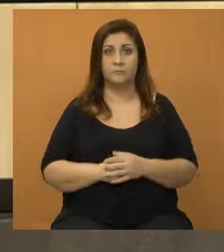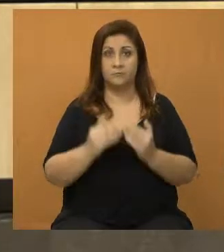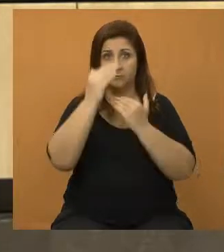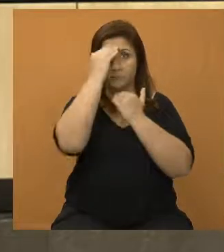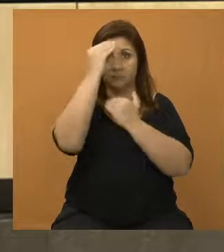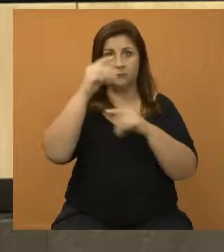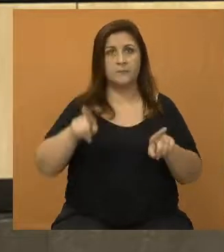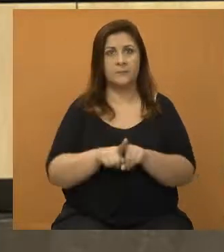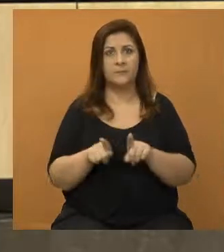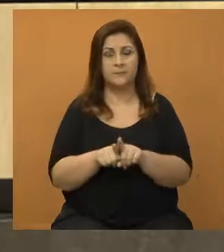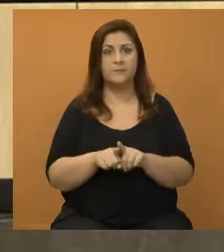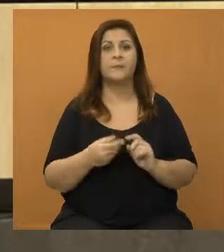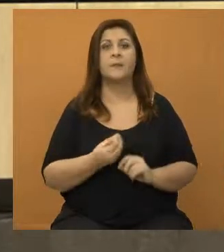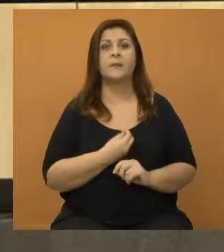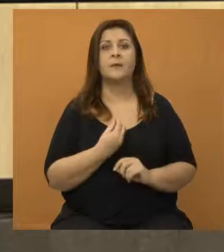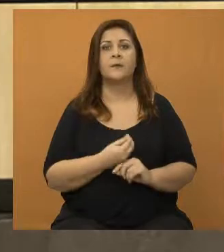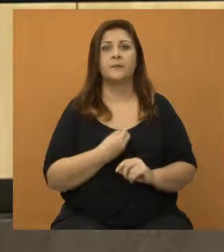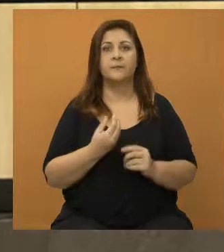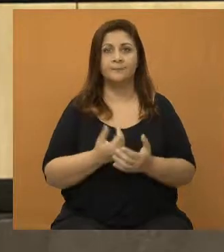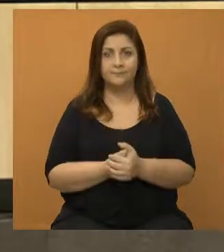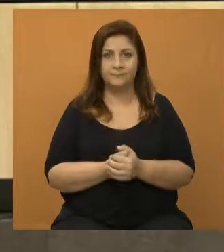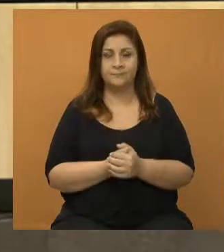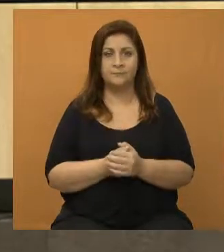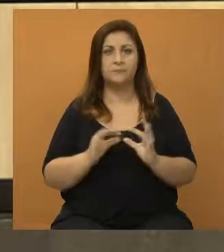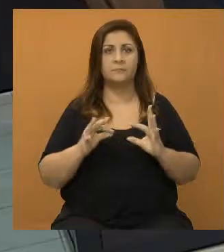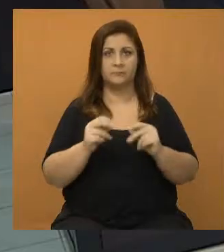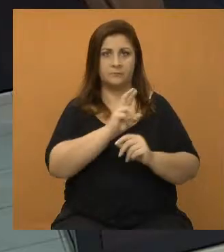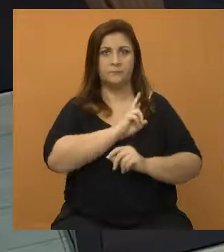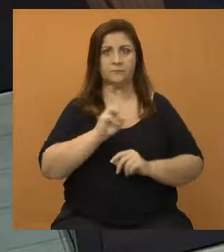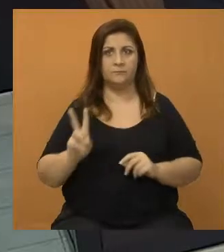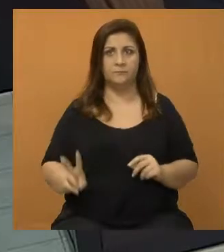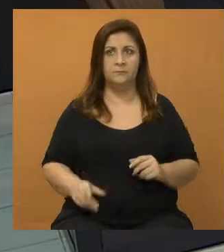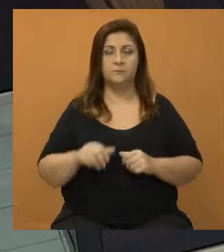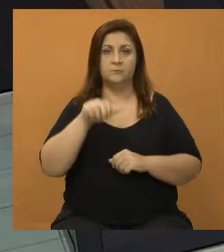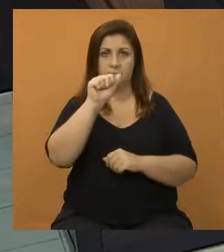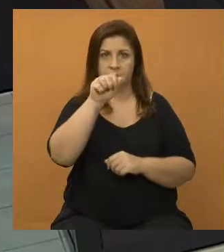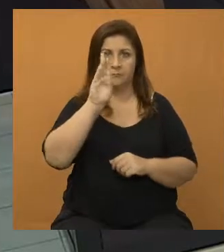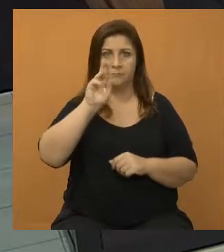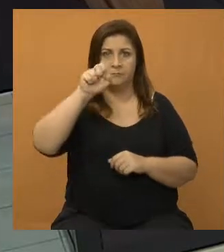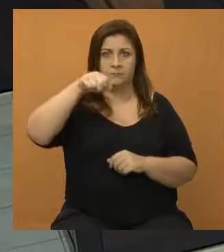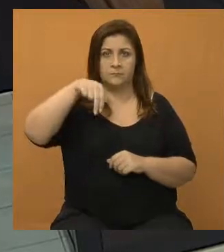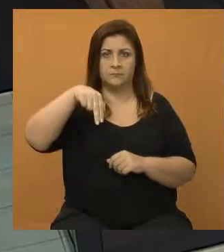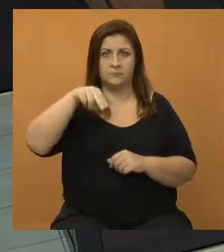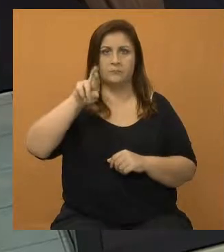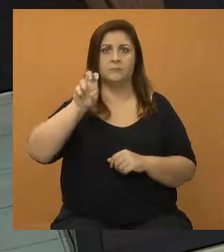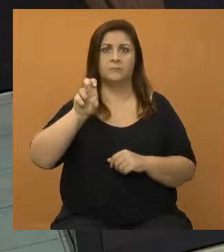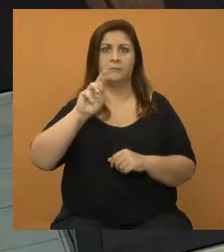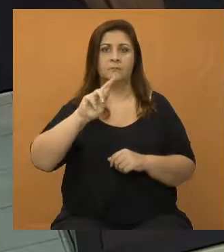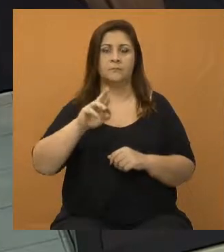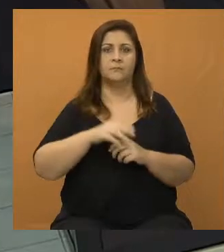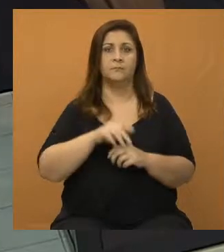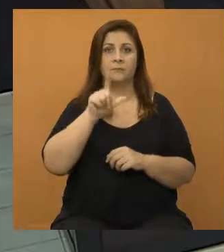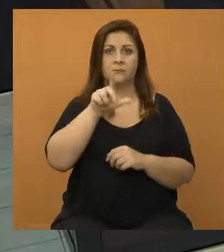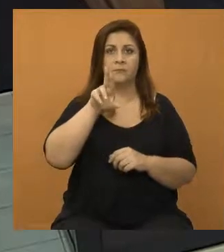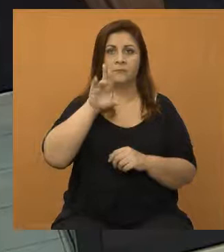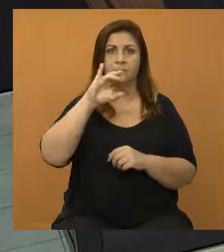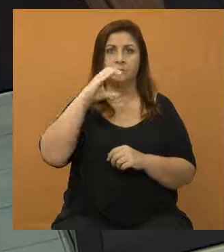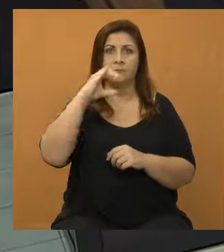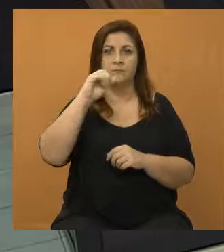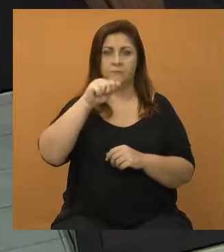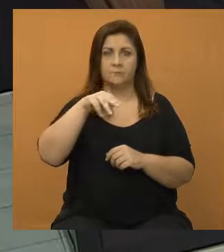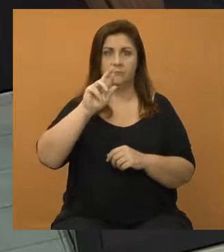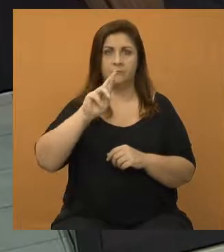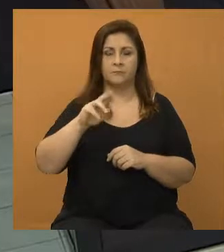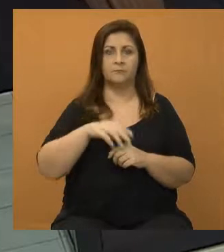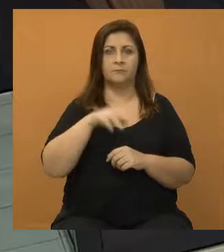Agradecemos também a presença dos vereadores Abra de Madureira, presidente dessa Casa Silmar Ponciano, Arildo